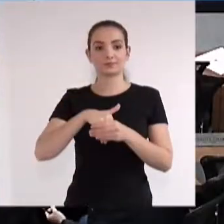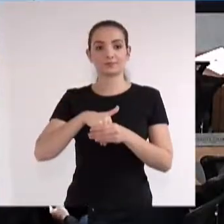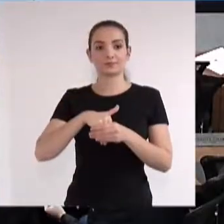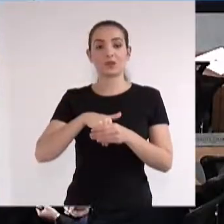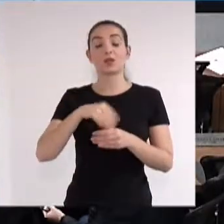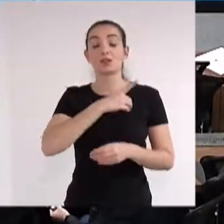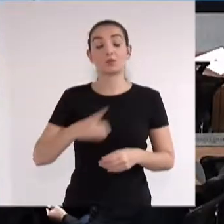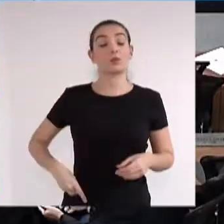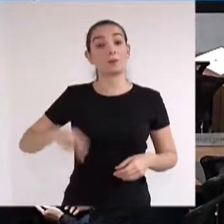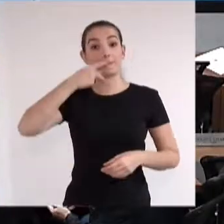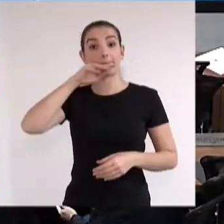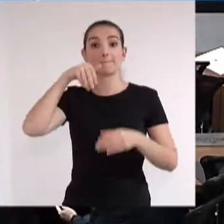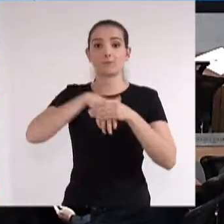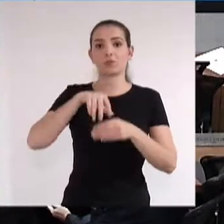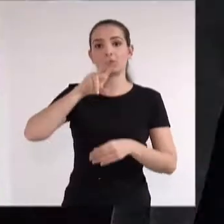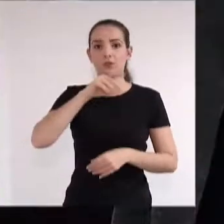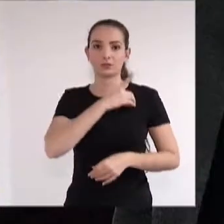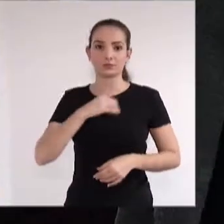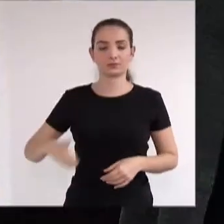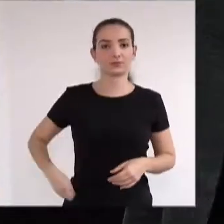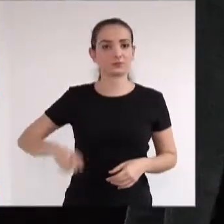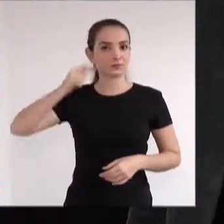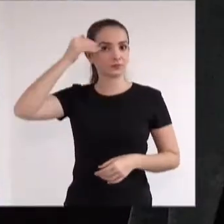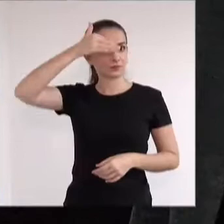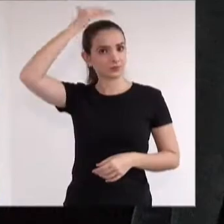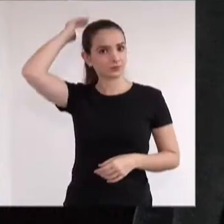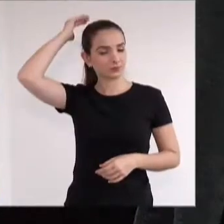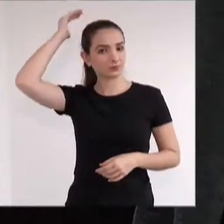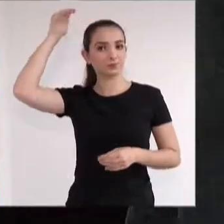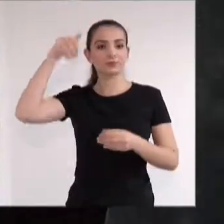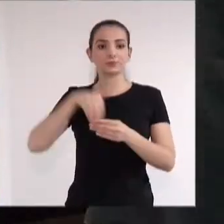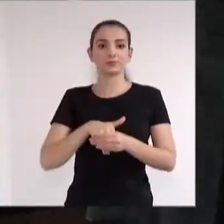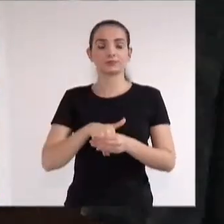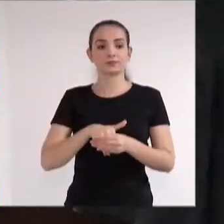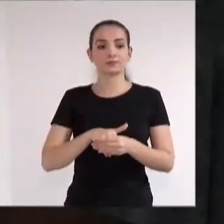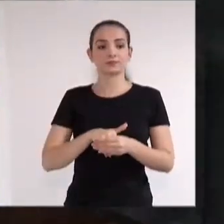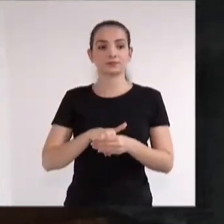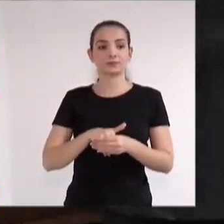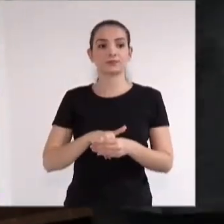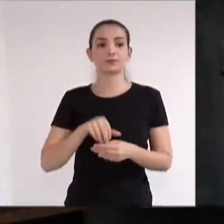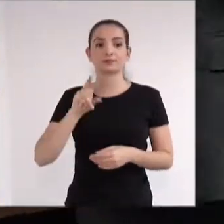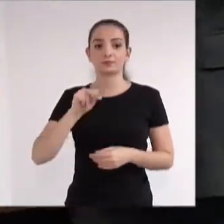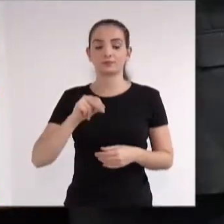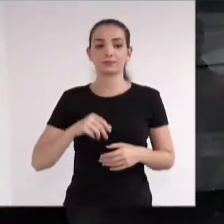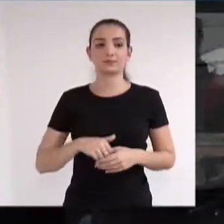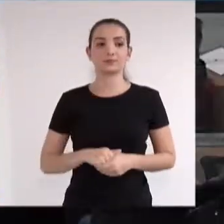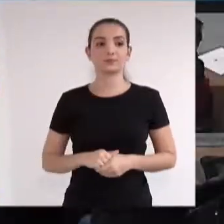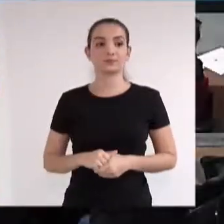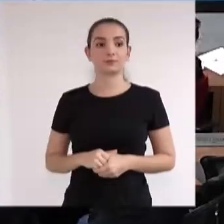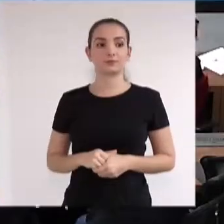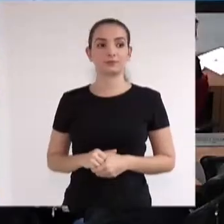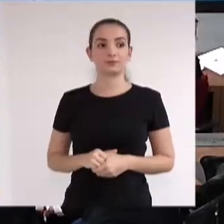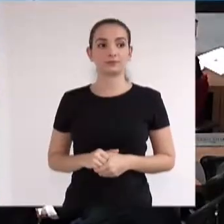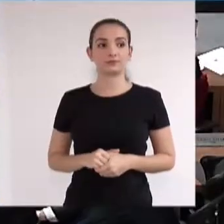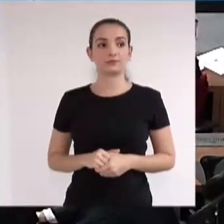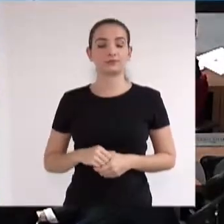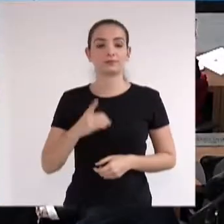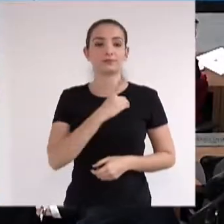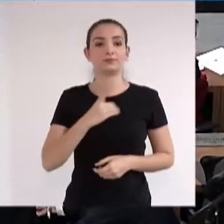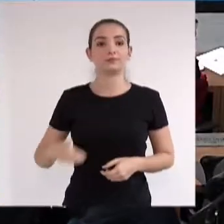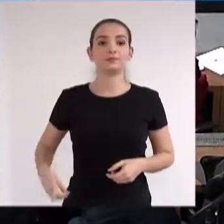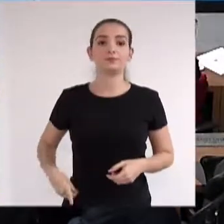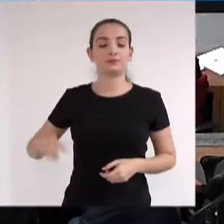não. Deputado Jorge Takimoto. Deputado Jorge Takimoto vota não. Deputado